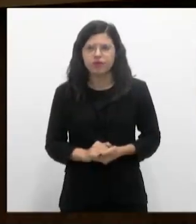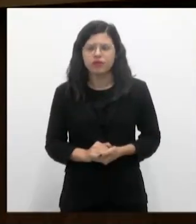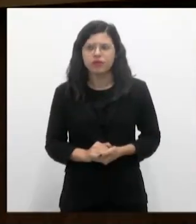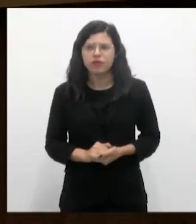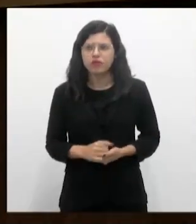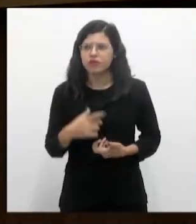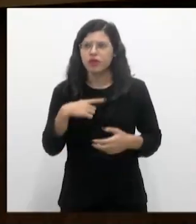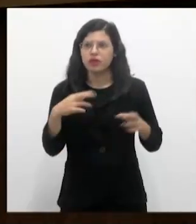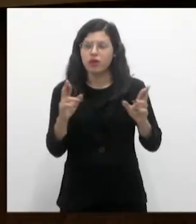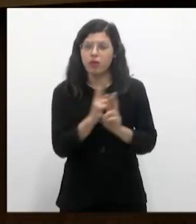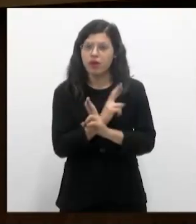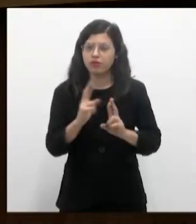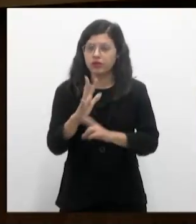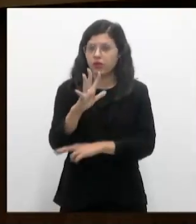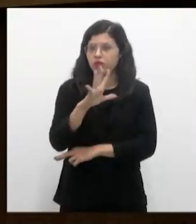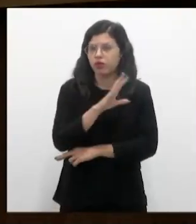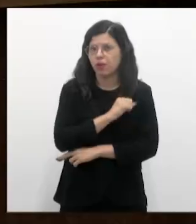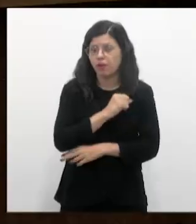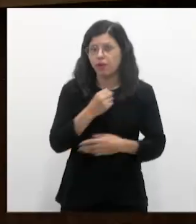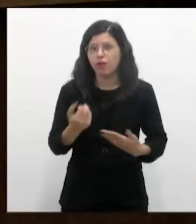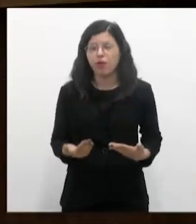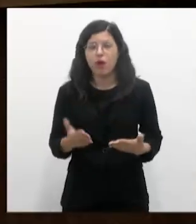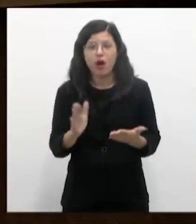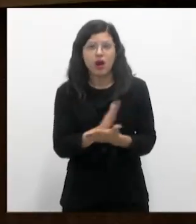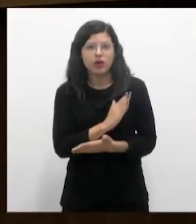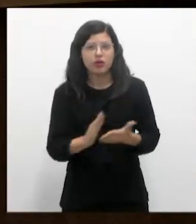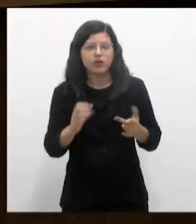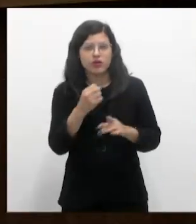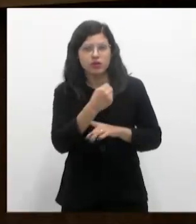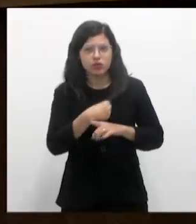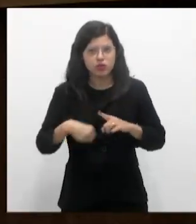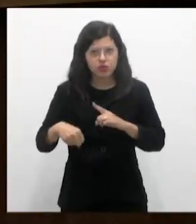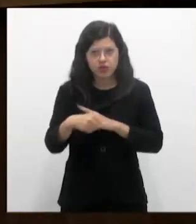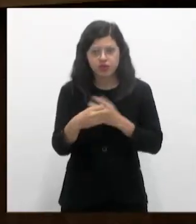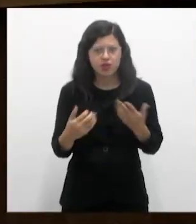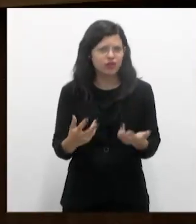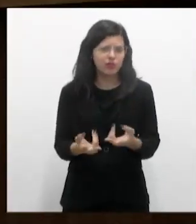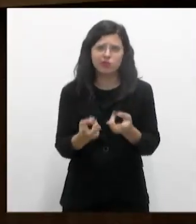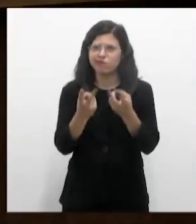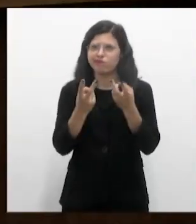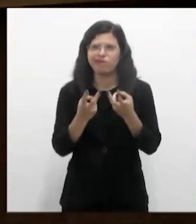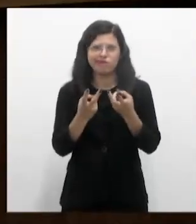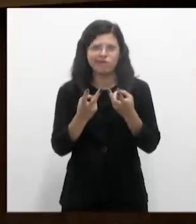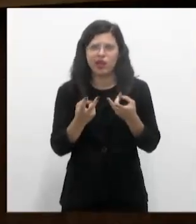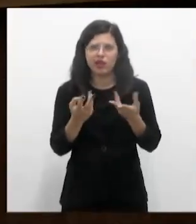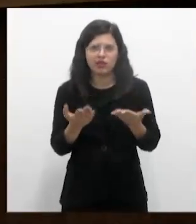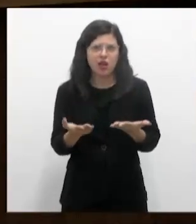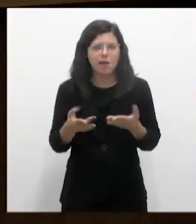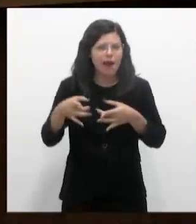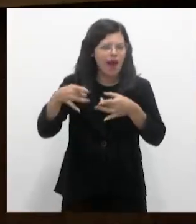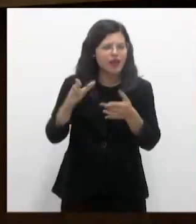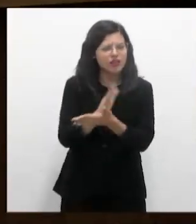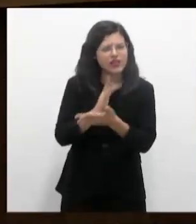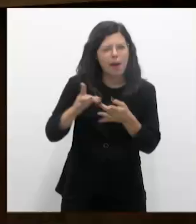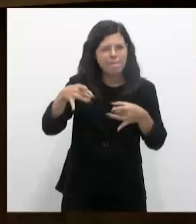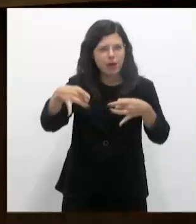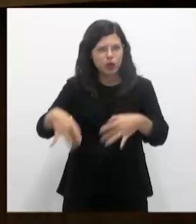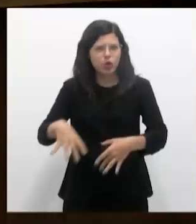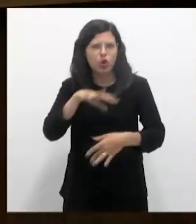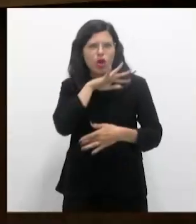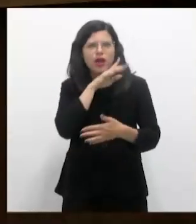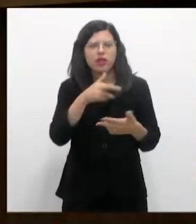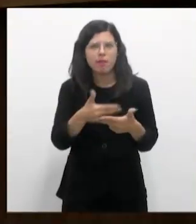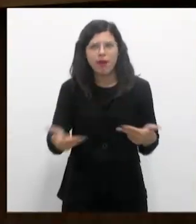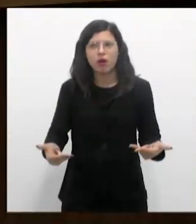estabelecem uma relação de amor, mas muitas vezes a sociedade não vê, então as pessoas às vezes abandonam animais, inclusive o